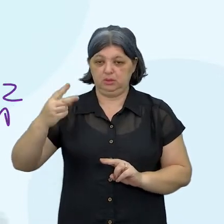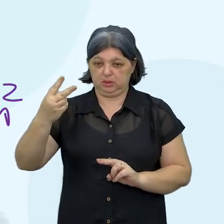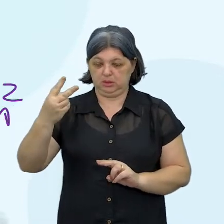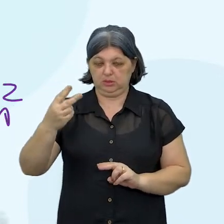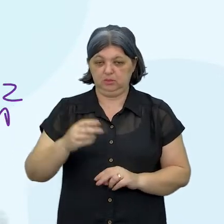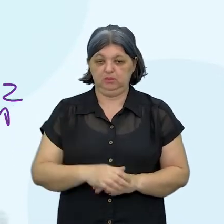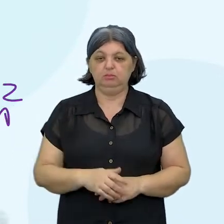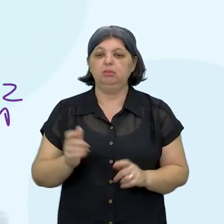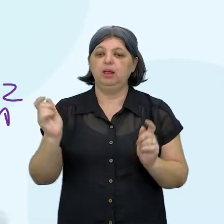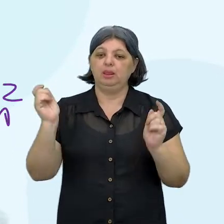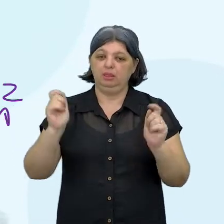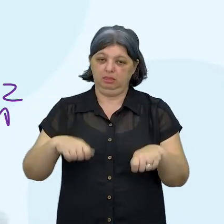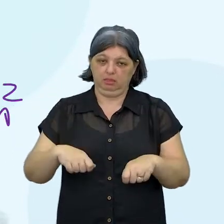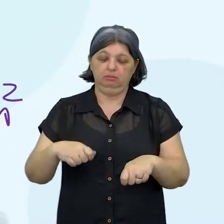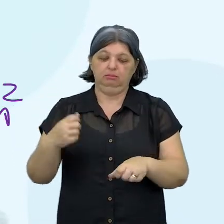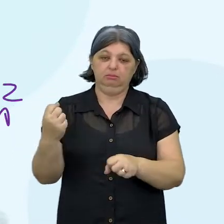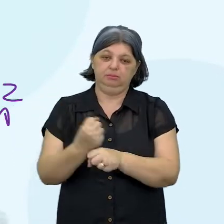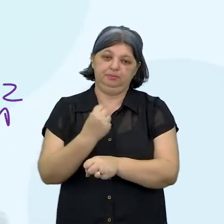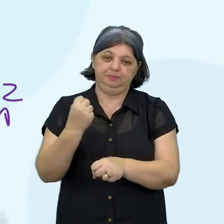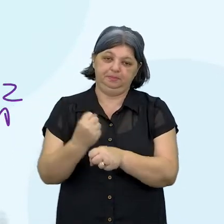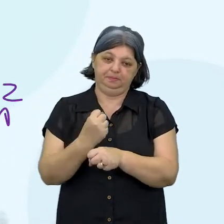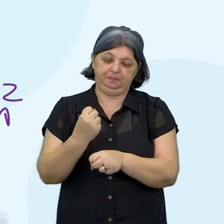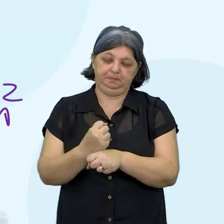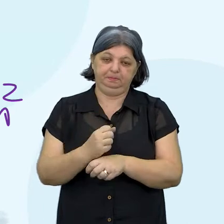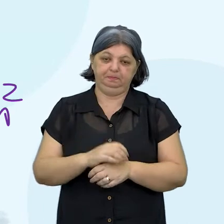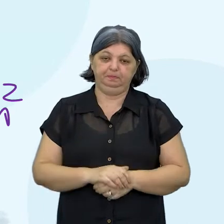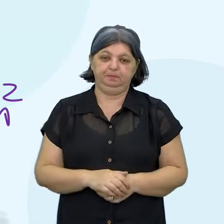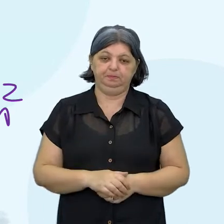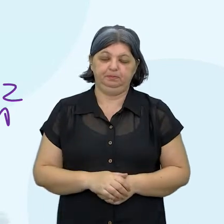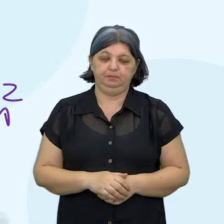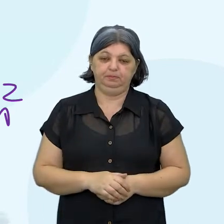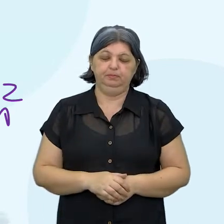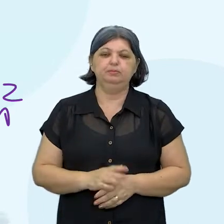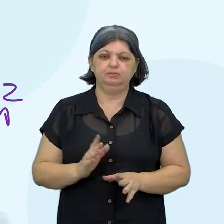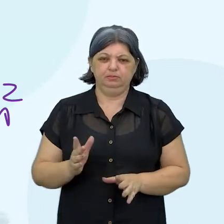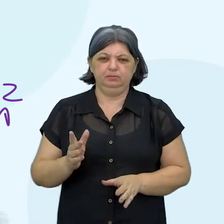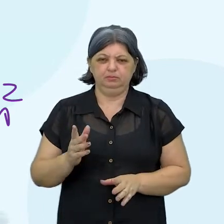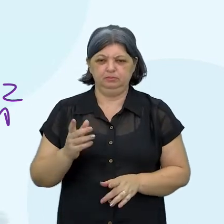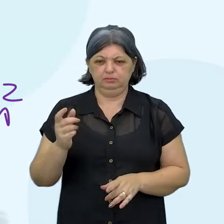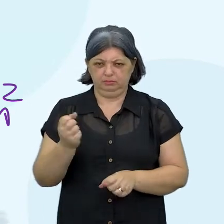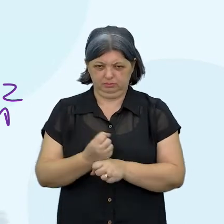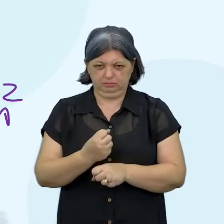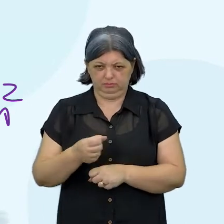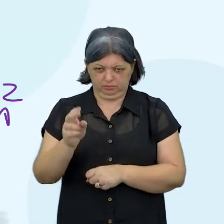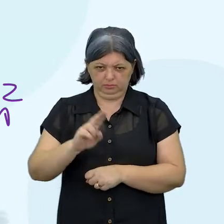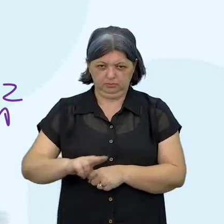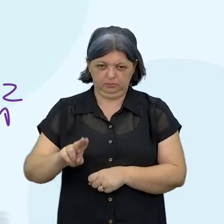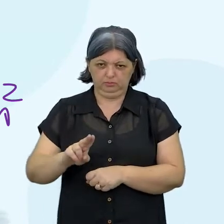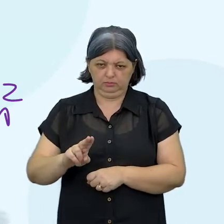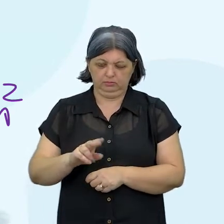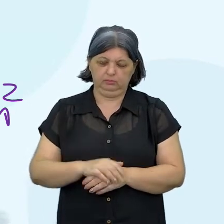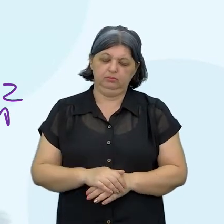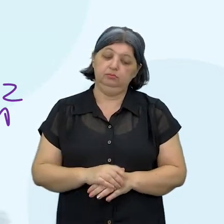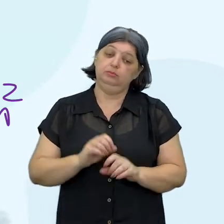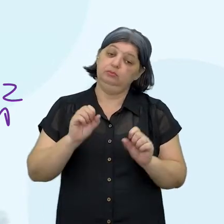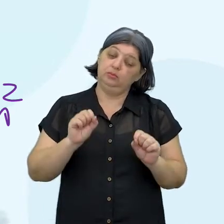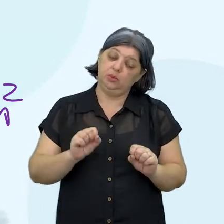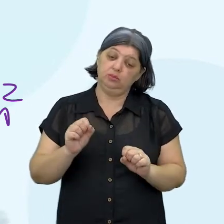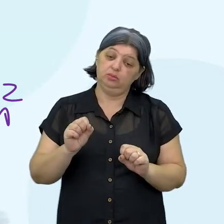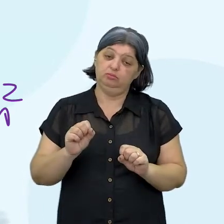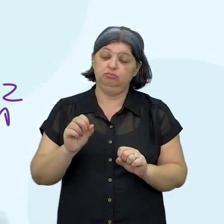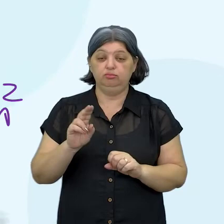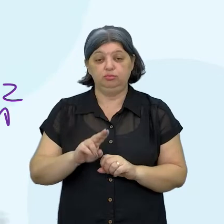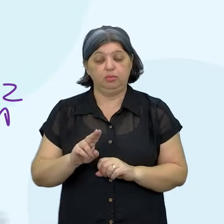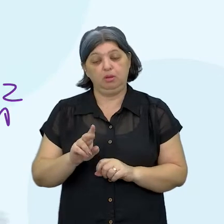que eu posso construir. Mas eu vou construir, eu vou usar toda essa área? Posso usar como posso